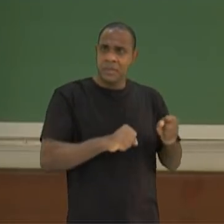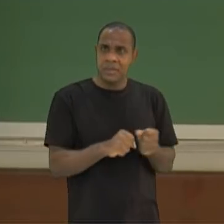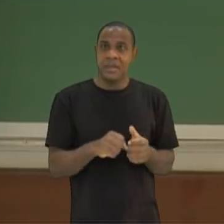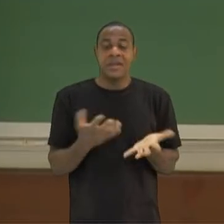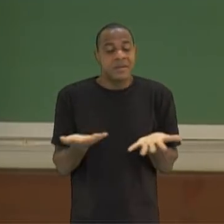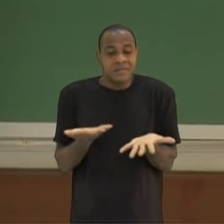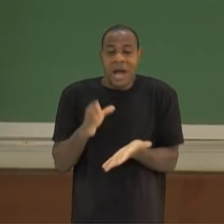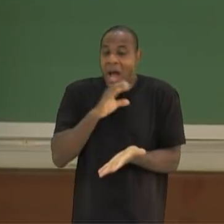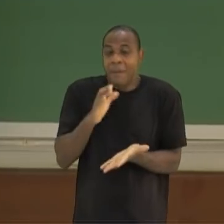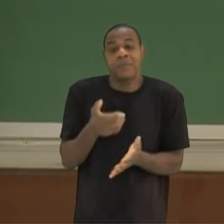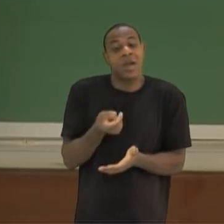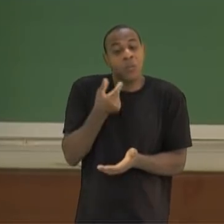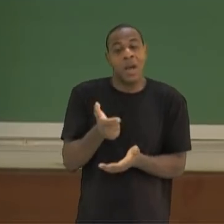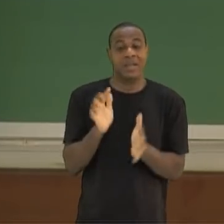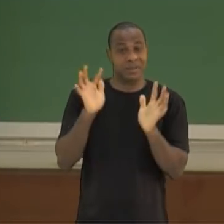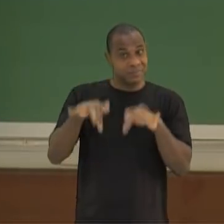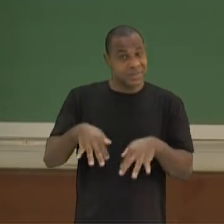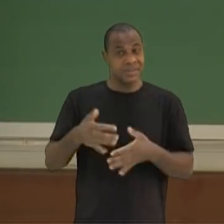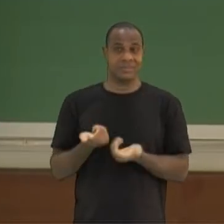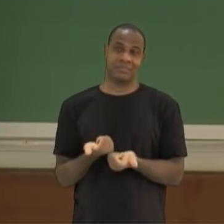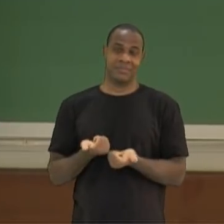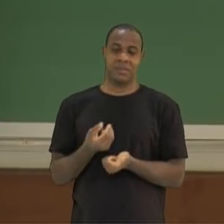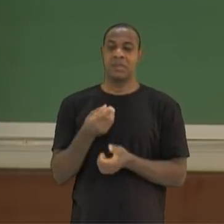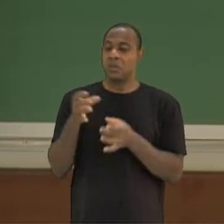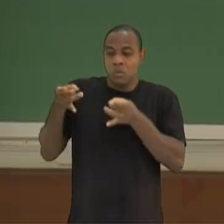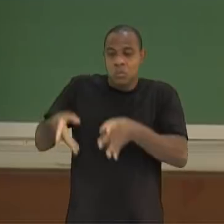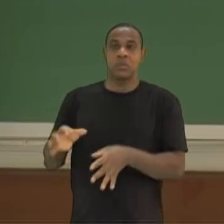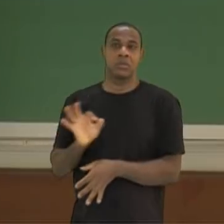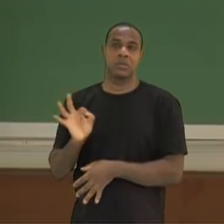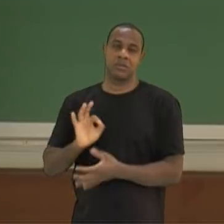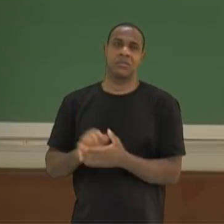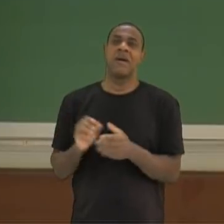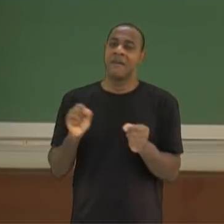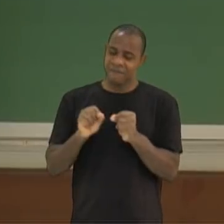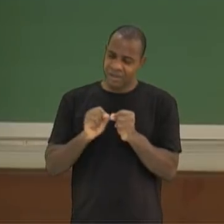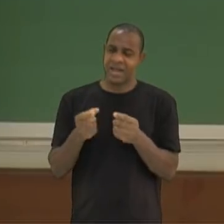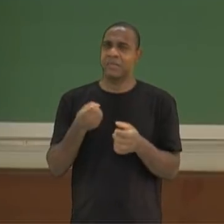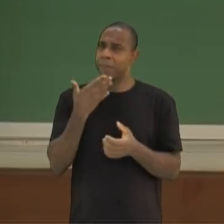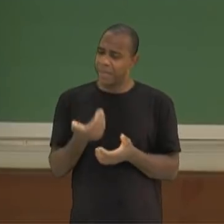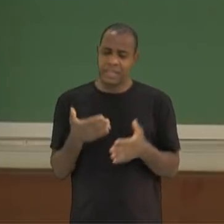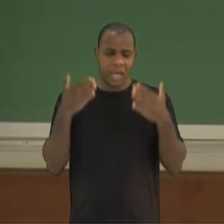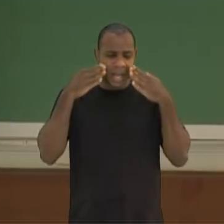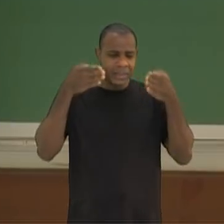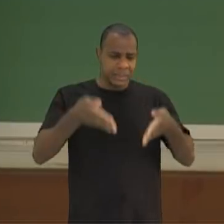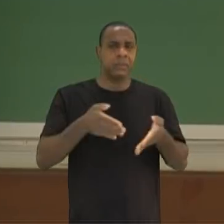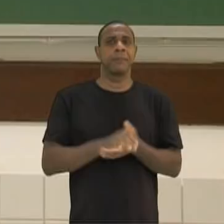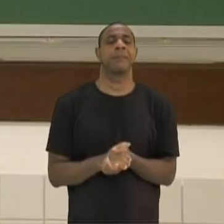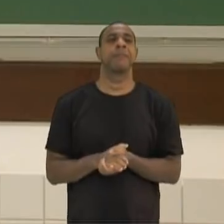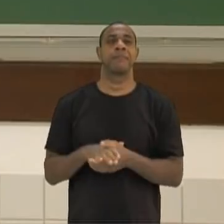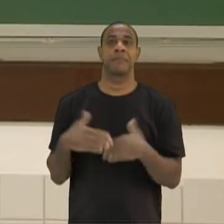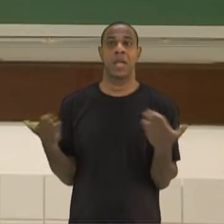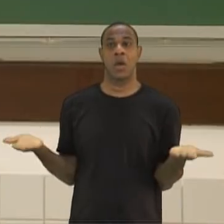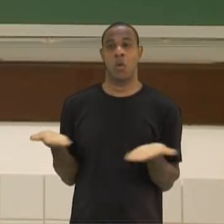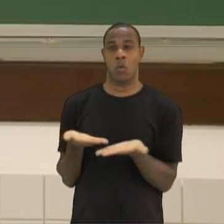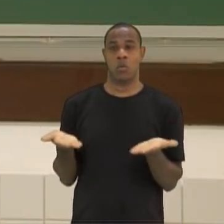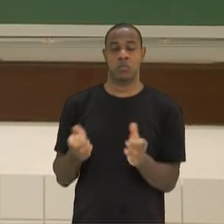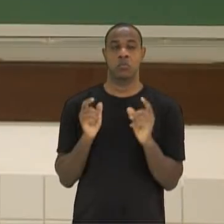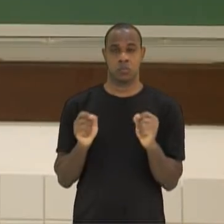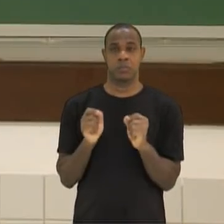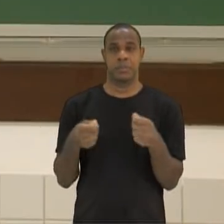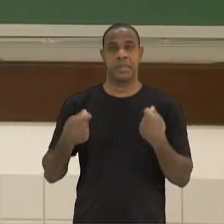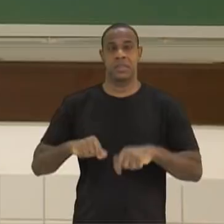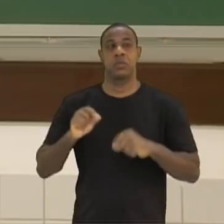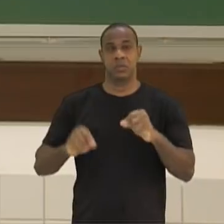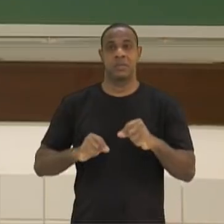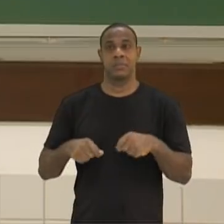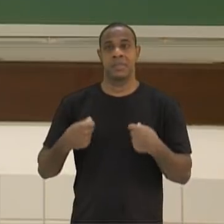vamos lá, não desiste, beleza? Faça com bastante atenção, continua fazendo como você estava fazendo. E para nossa aula, a gente precisa sempre